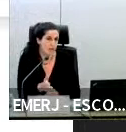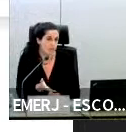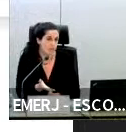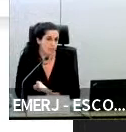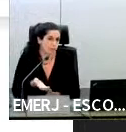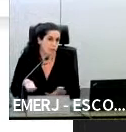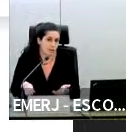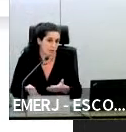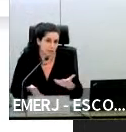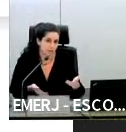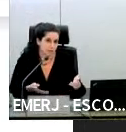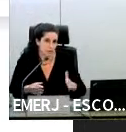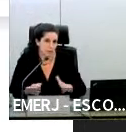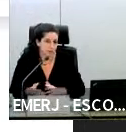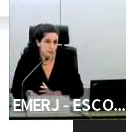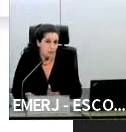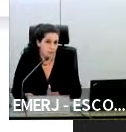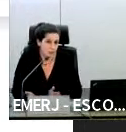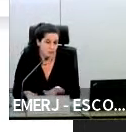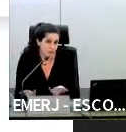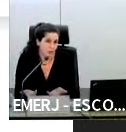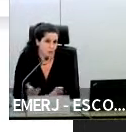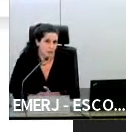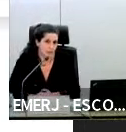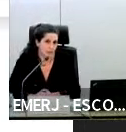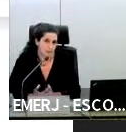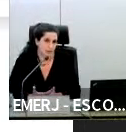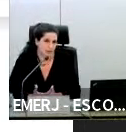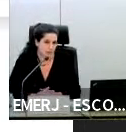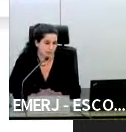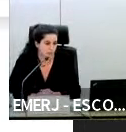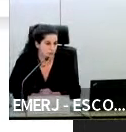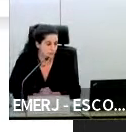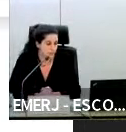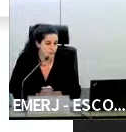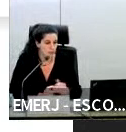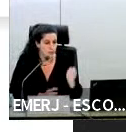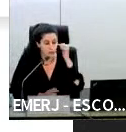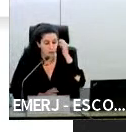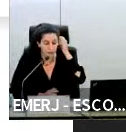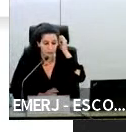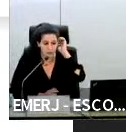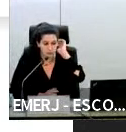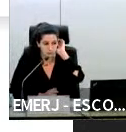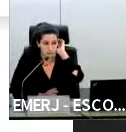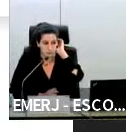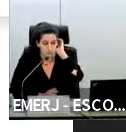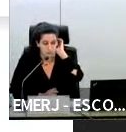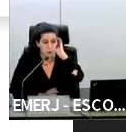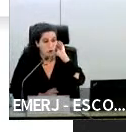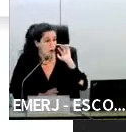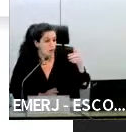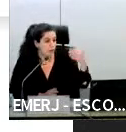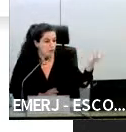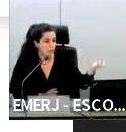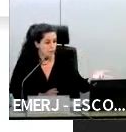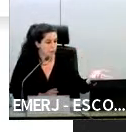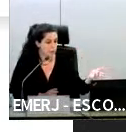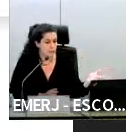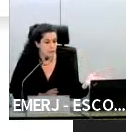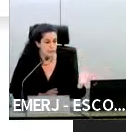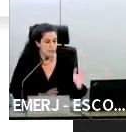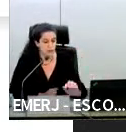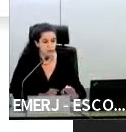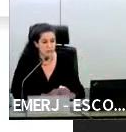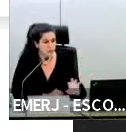ela não sabe muito bem o que é o artigo tal da lei tal. Então, na hora de preencher o registro online, ela teve dificuldades. Ou então, não